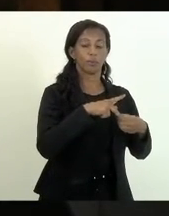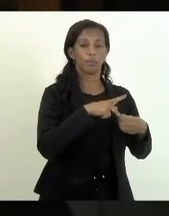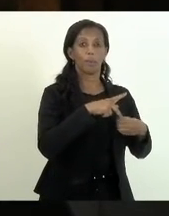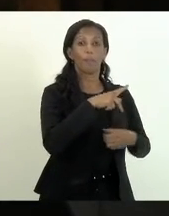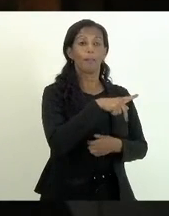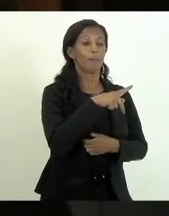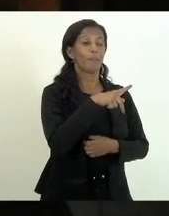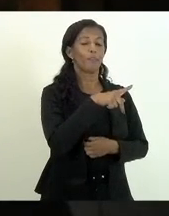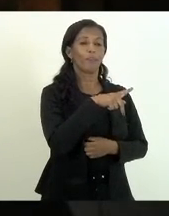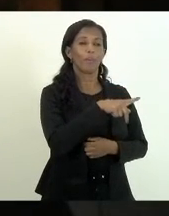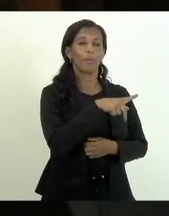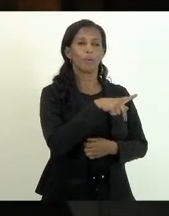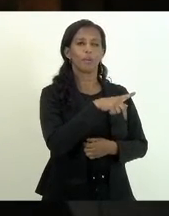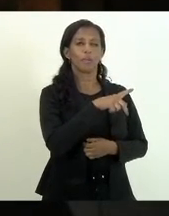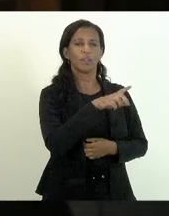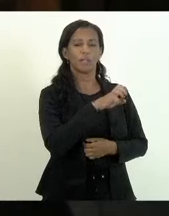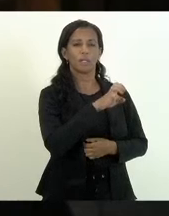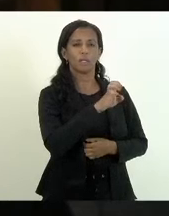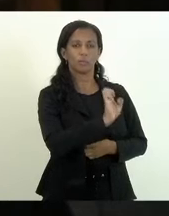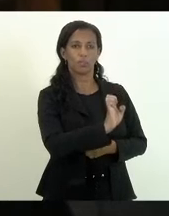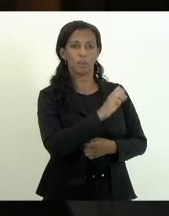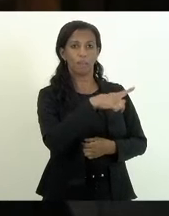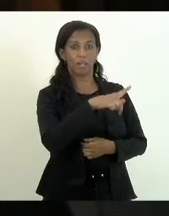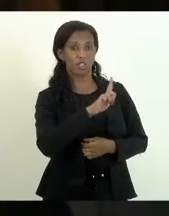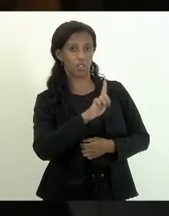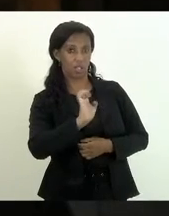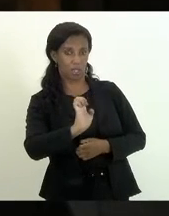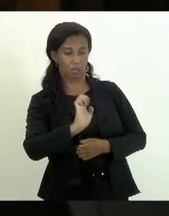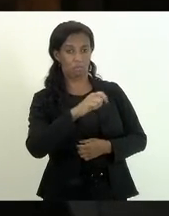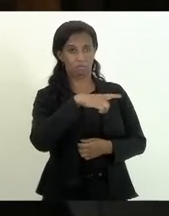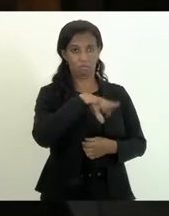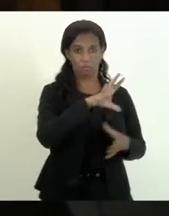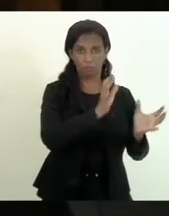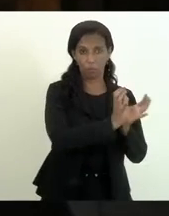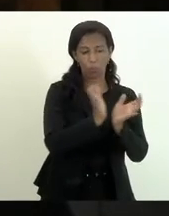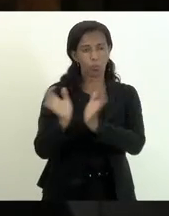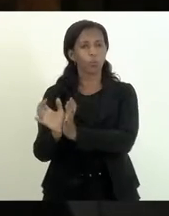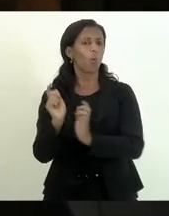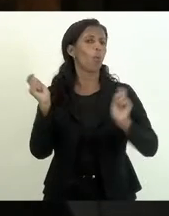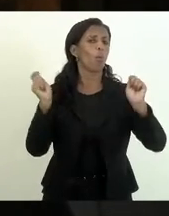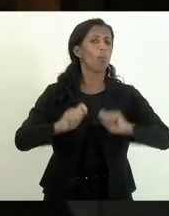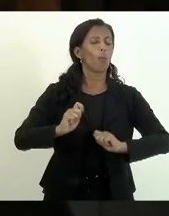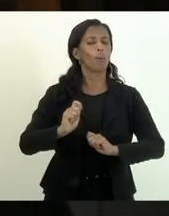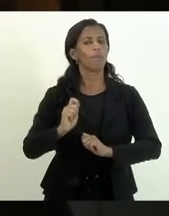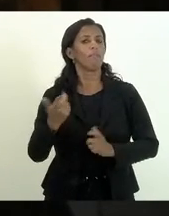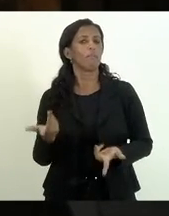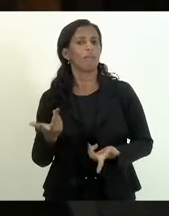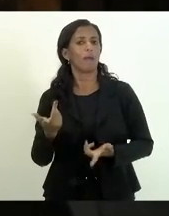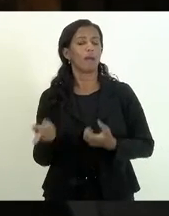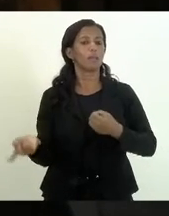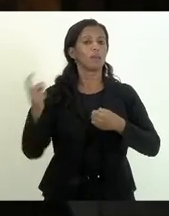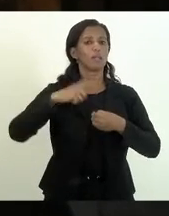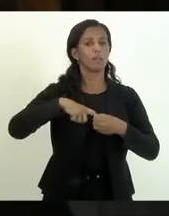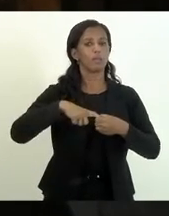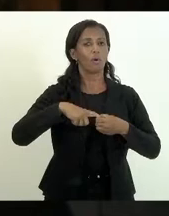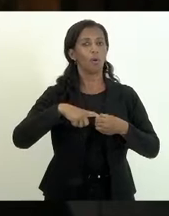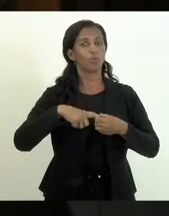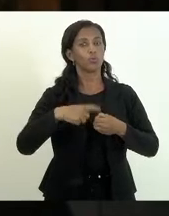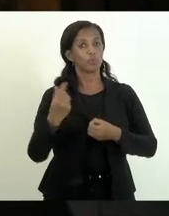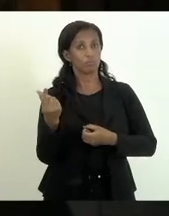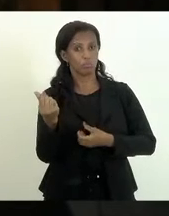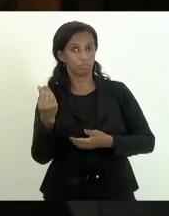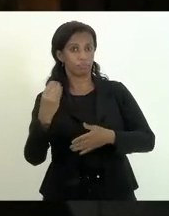ranking para definir o que que é possível que que é provável que retorna aos cofres